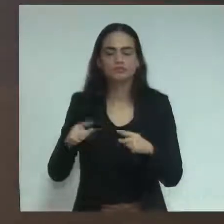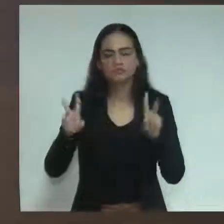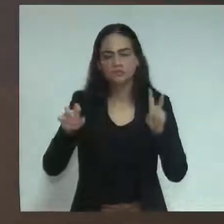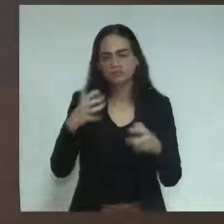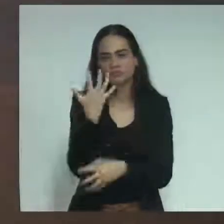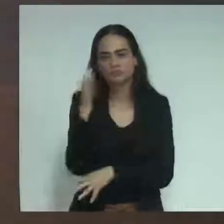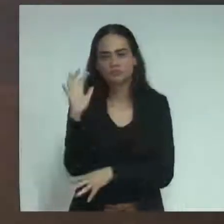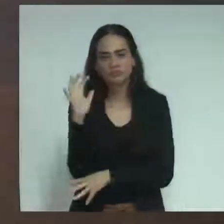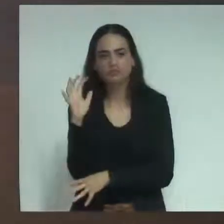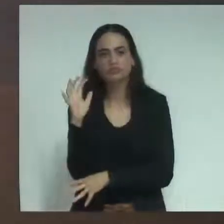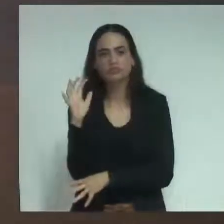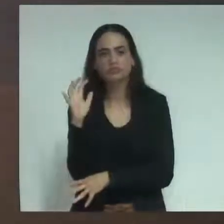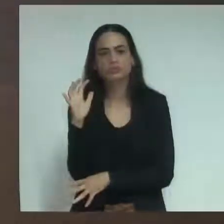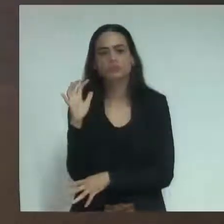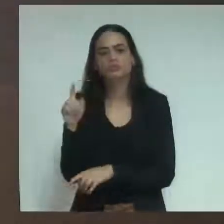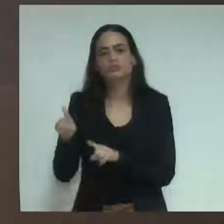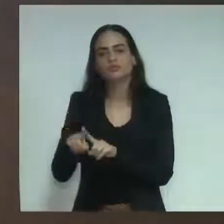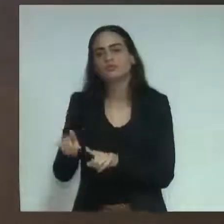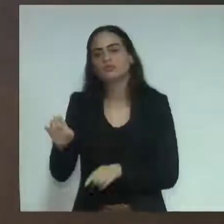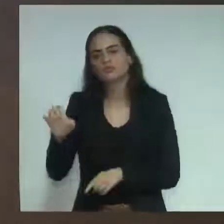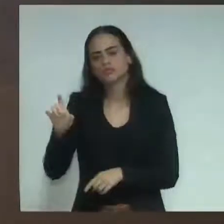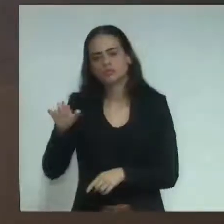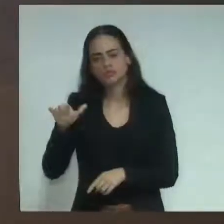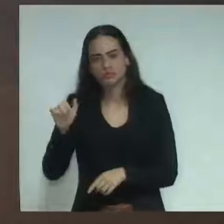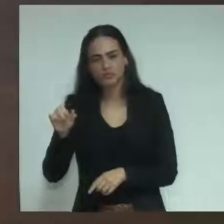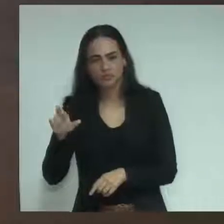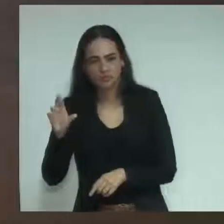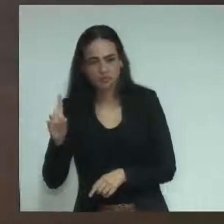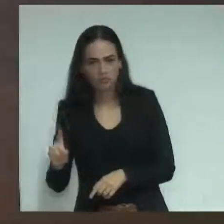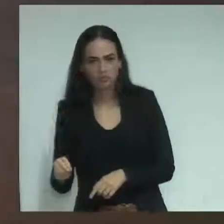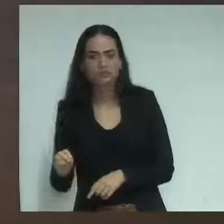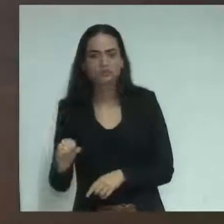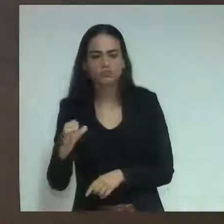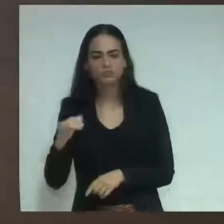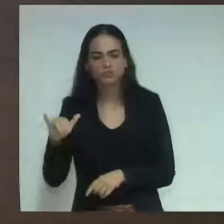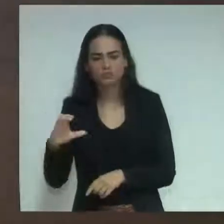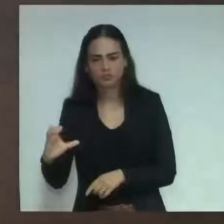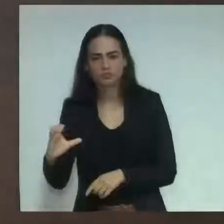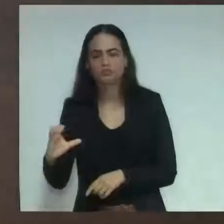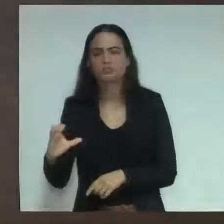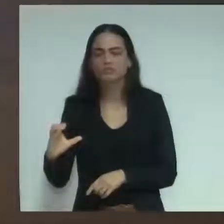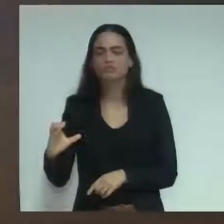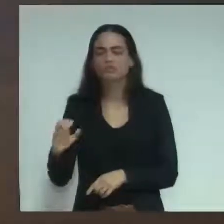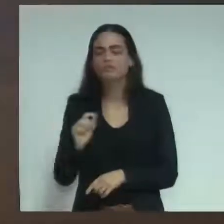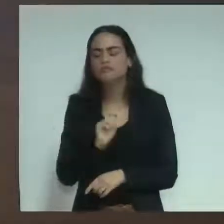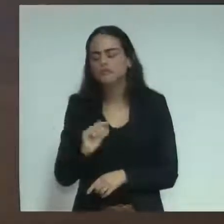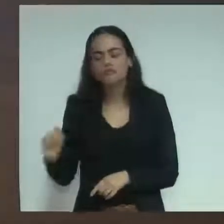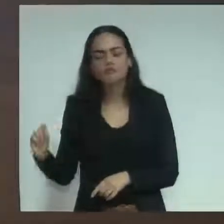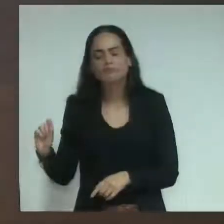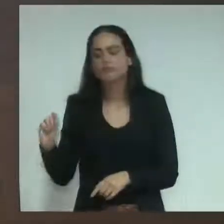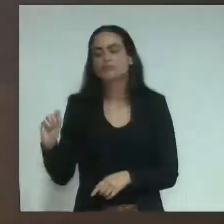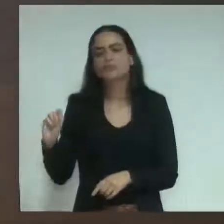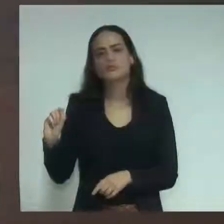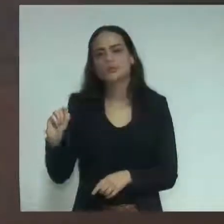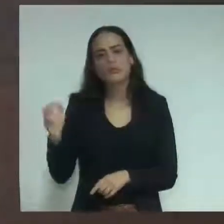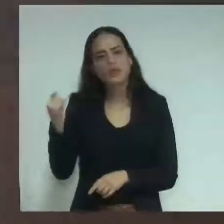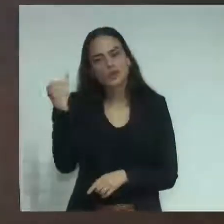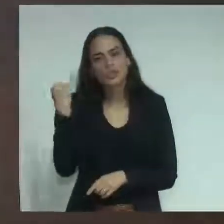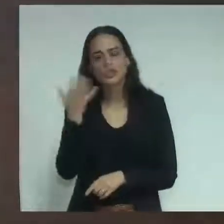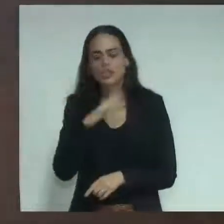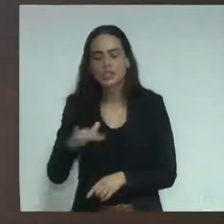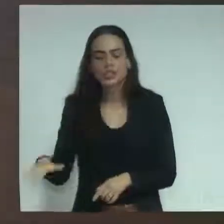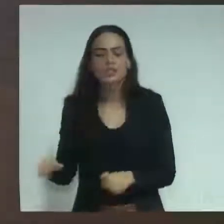do SIC Eduardo von Zuben. Então, uma oportunidade fundamental para que as crianças estejam envolvidas ao meio ambiente.